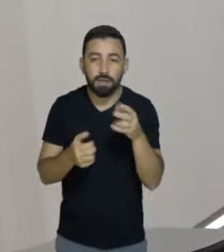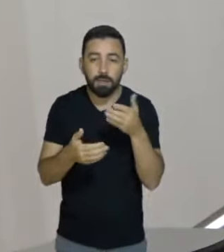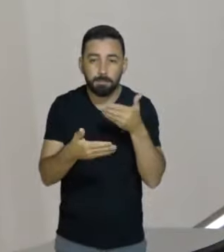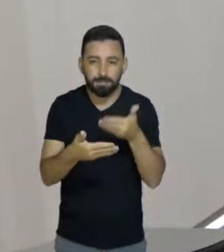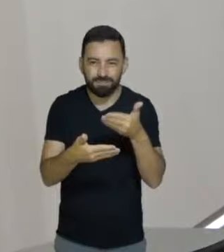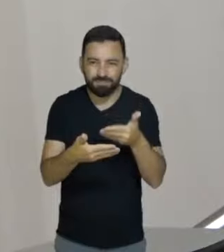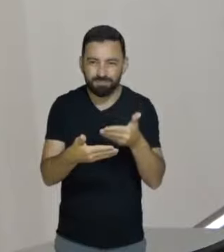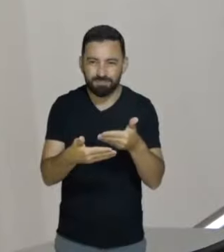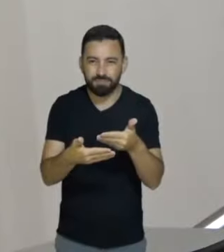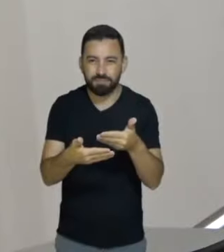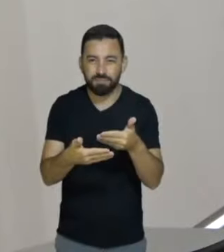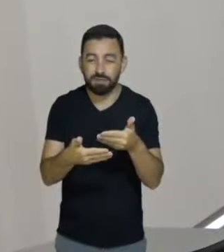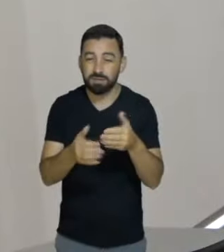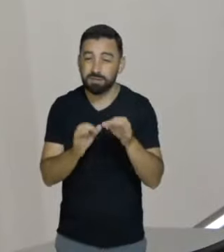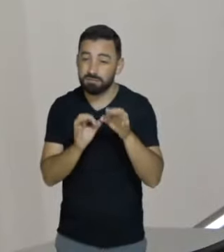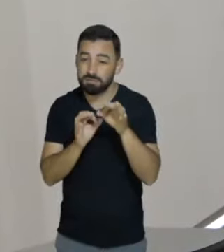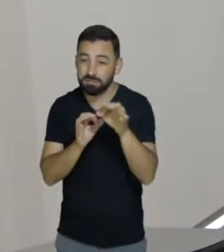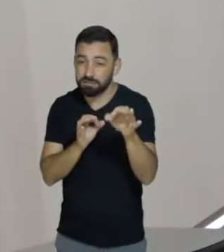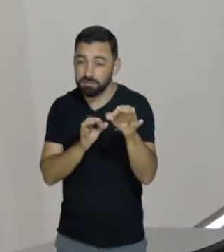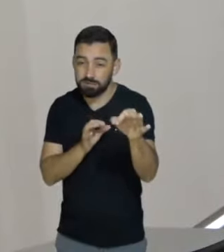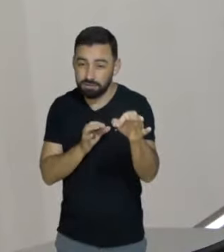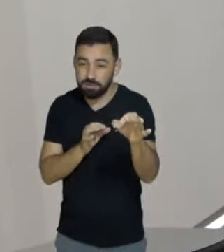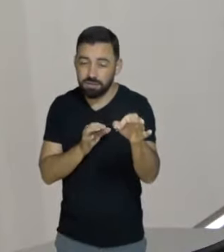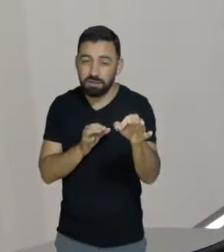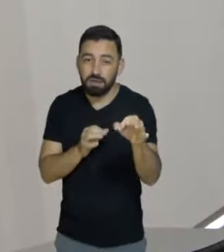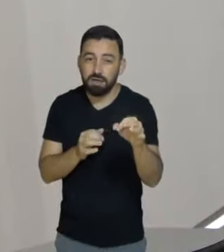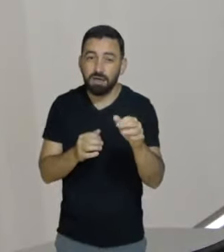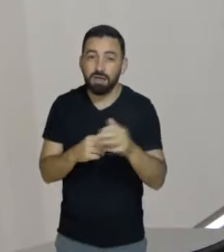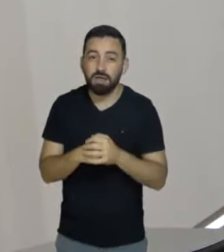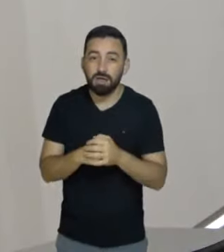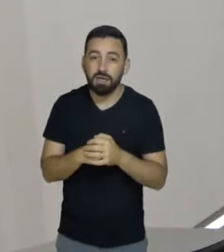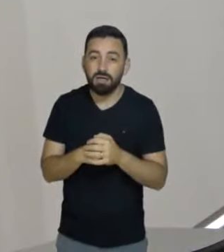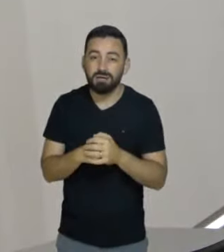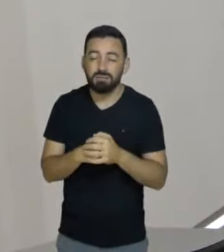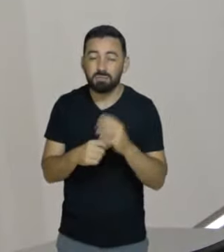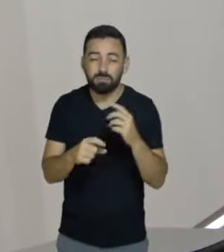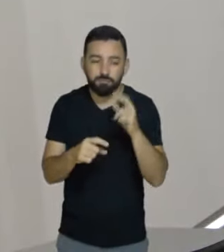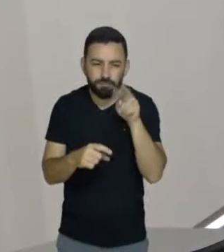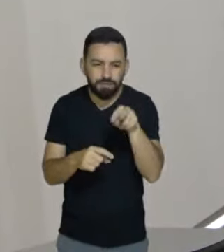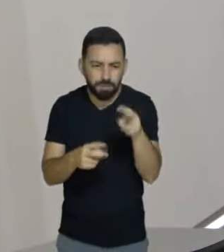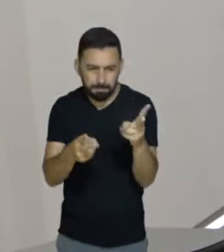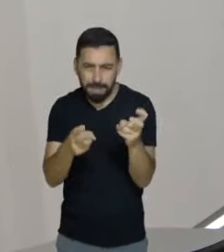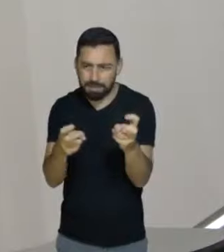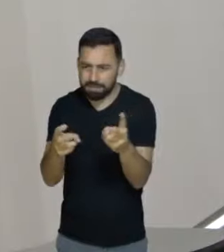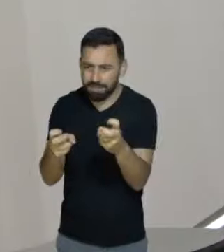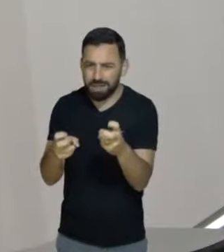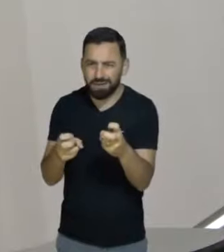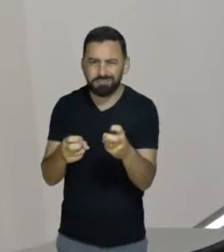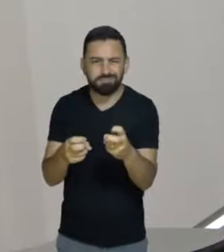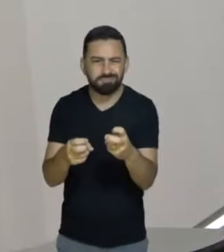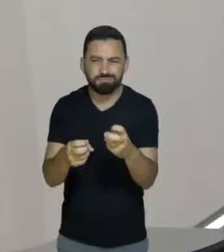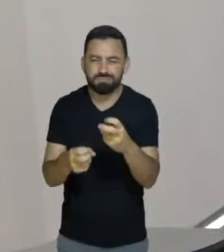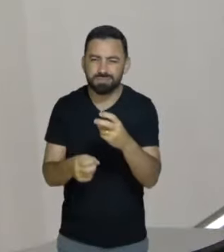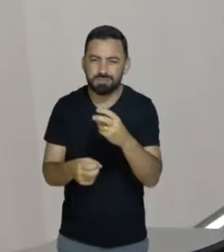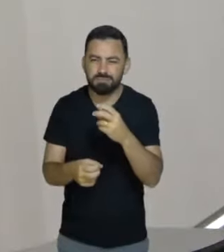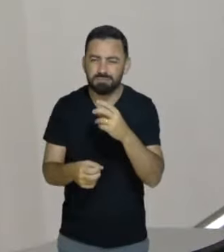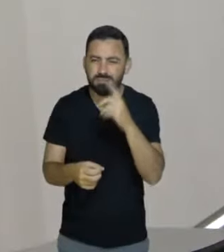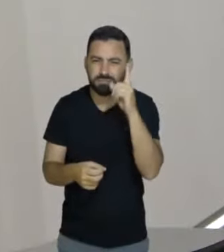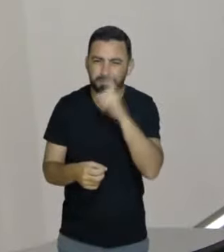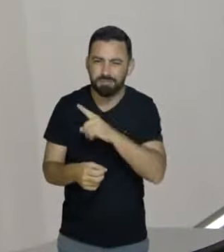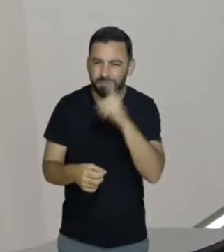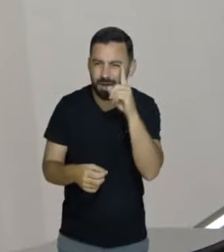oeste, extremo oeste, pela precariedade das rodovias.